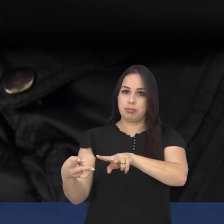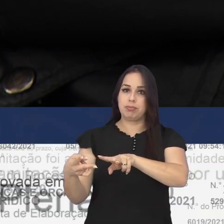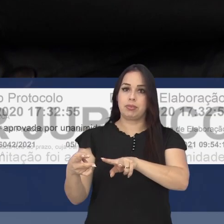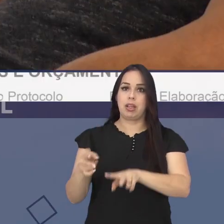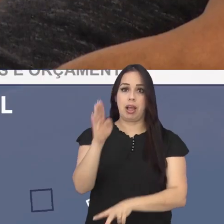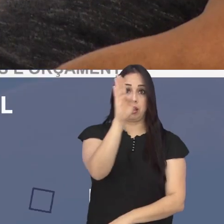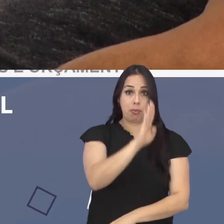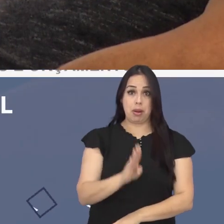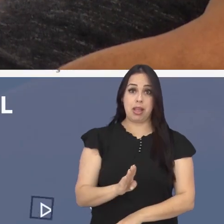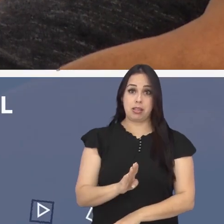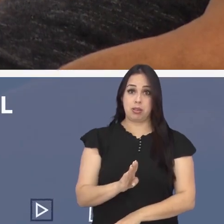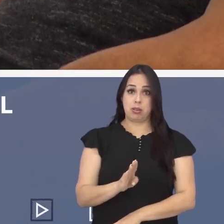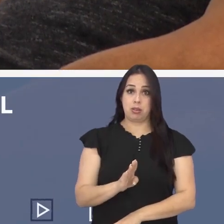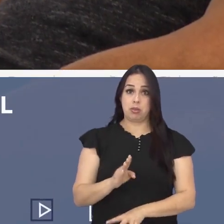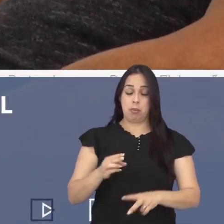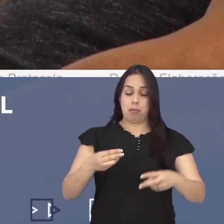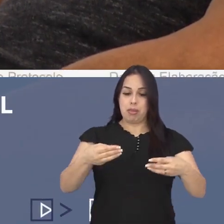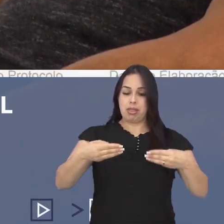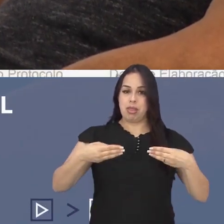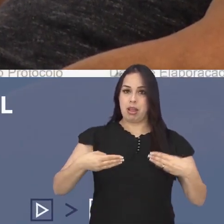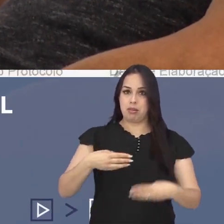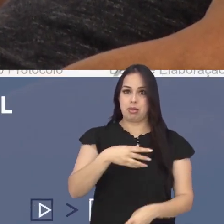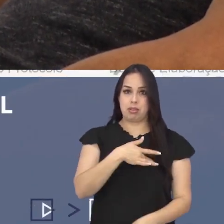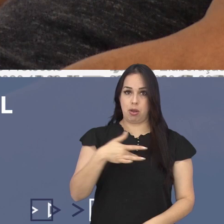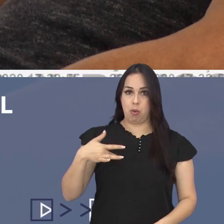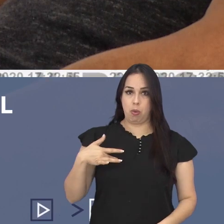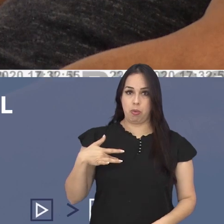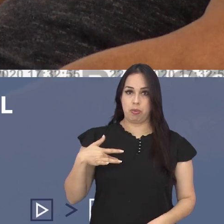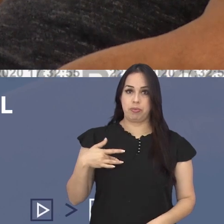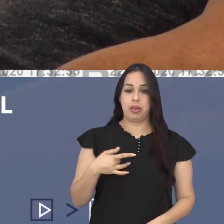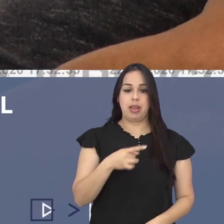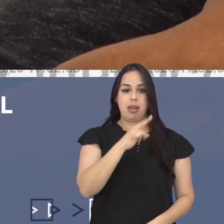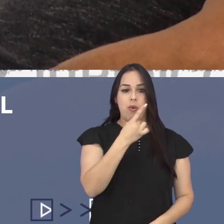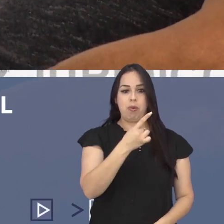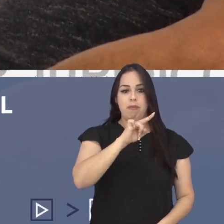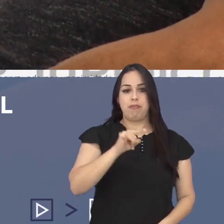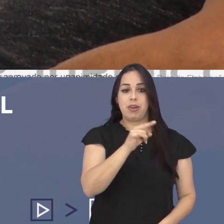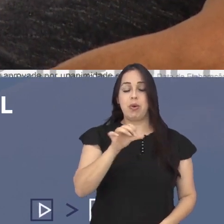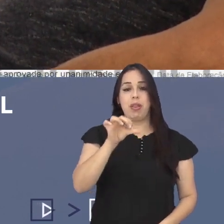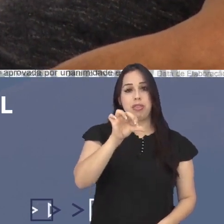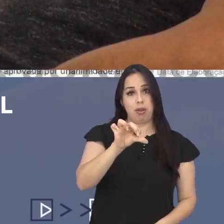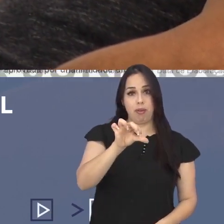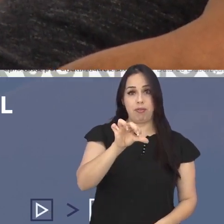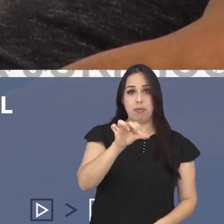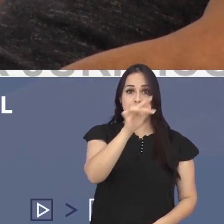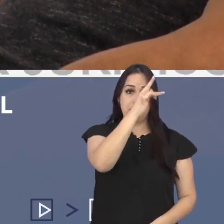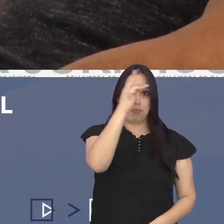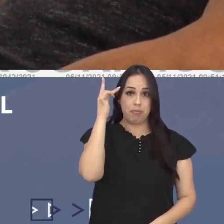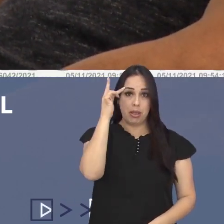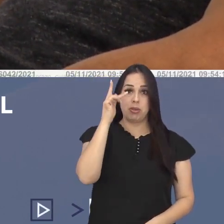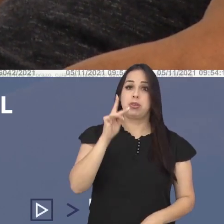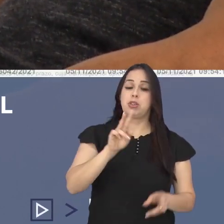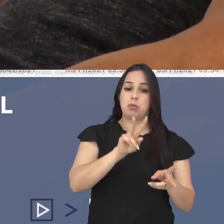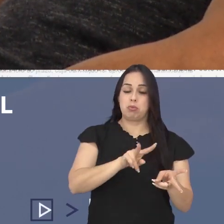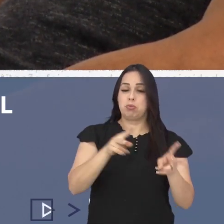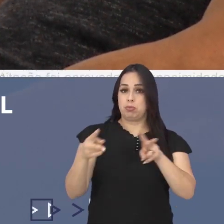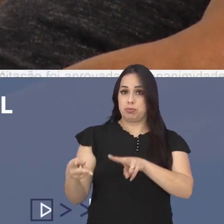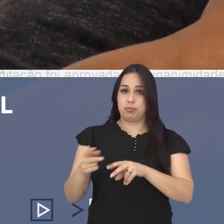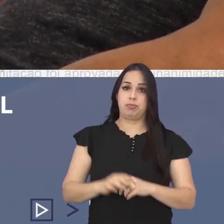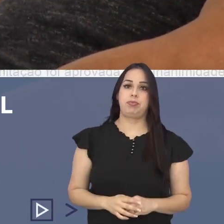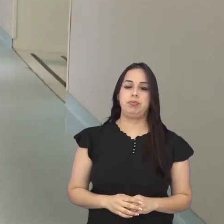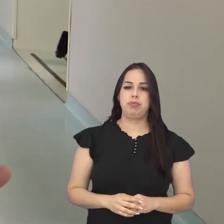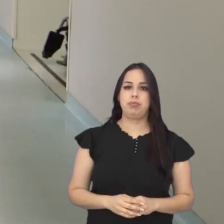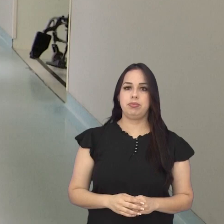população total no Brasil de acordo com o Ministério da Saúde o índice 1,9% de doadores